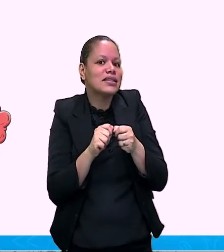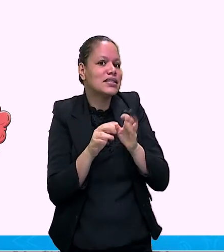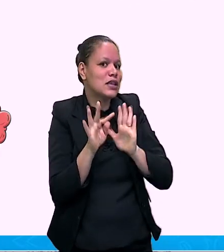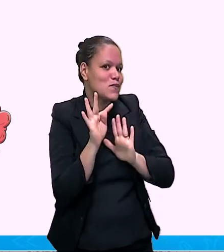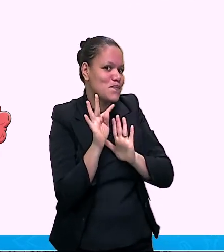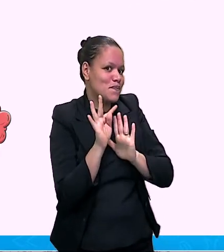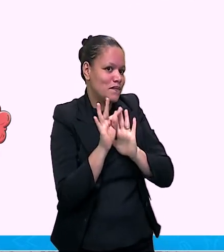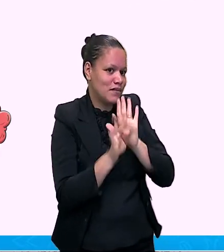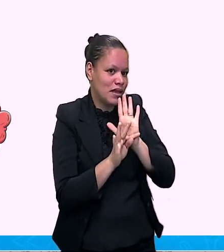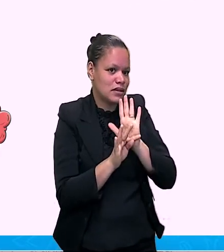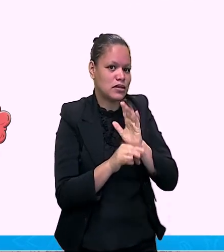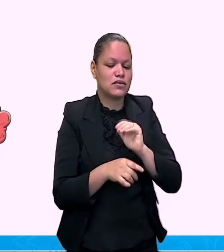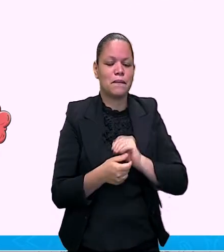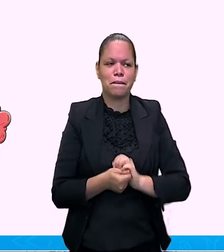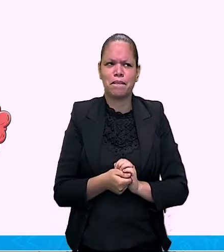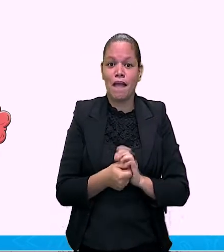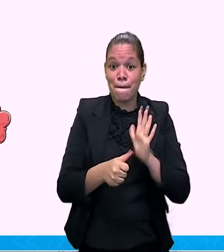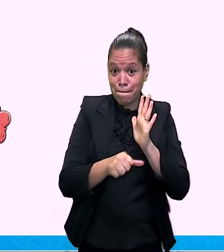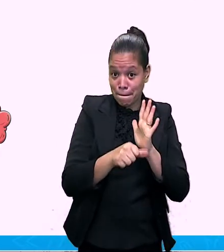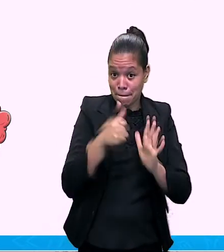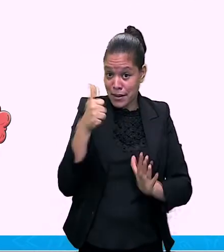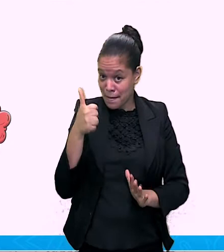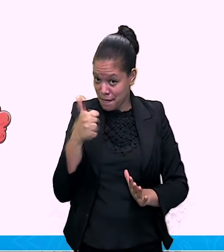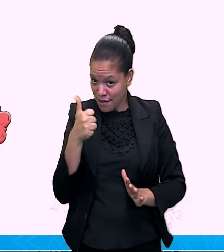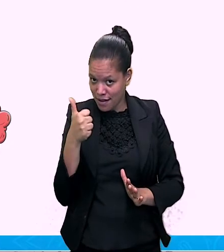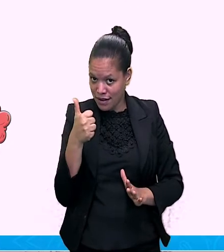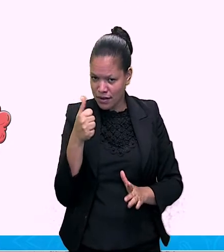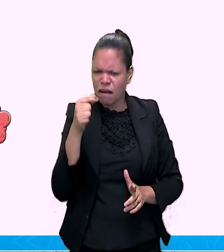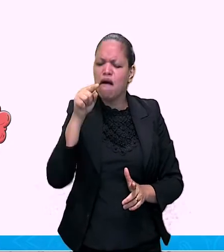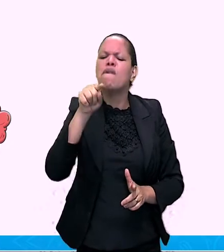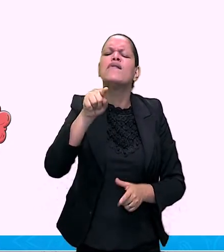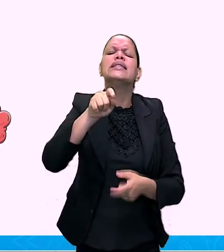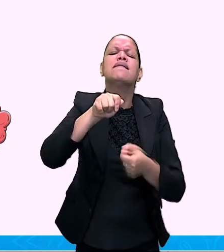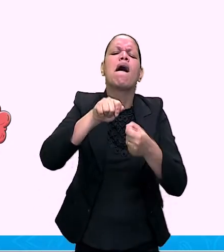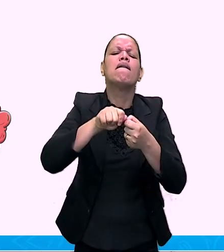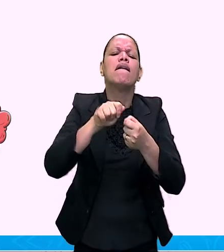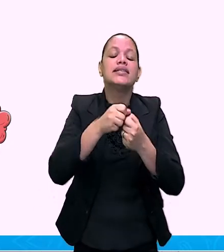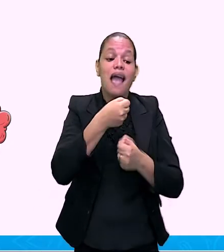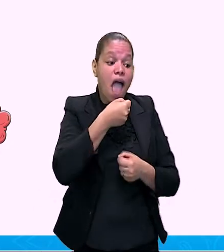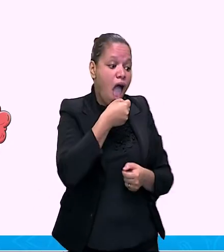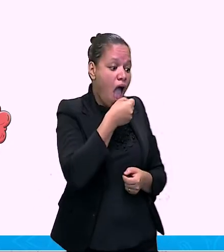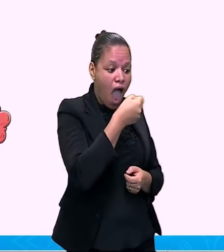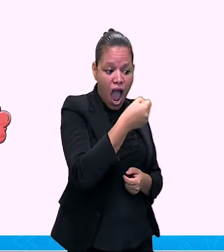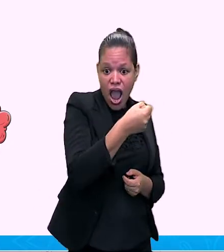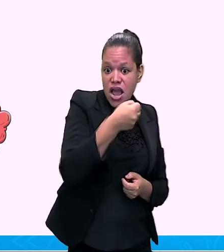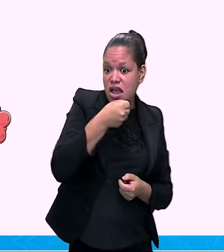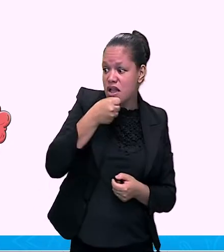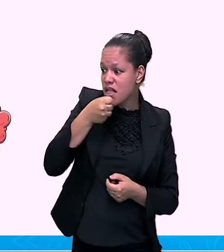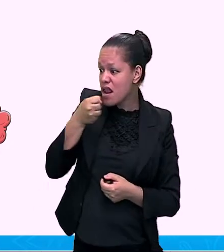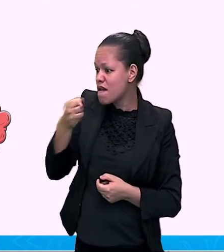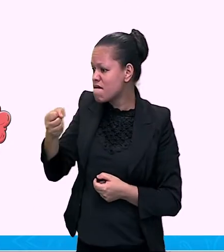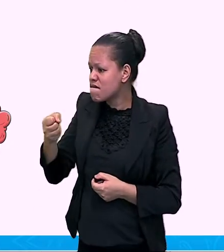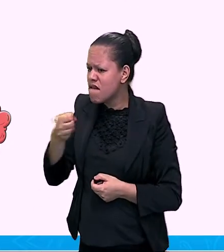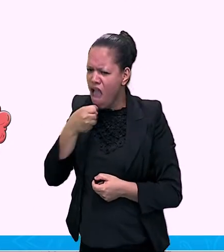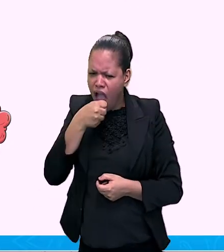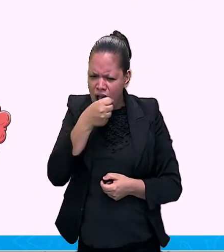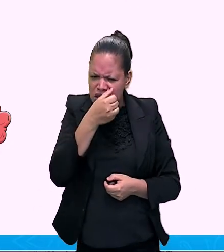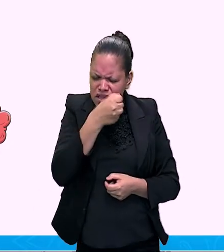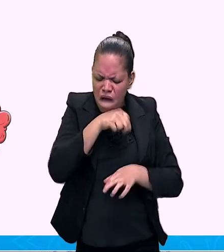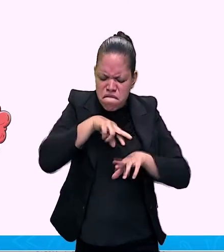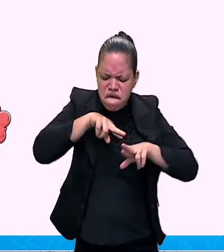sua casa, ou pega o telefone e conversa com uma tia, com uma avó, um vizinho.